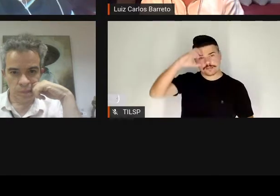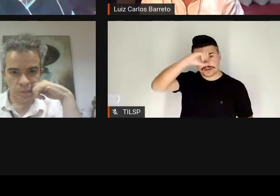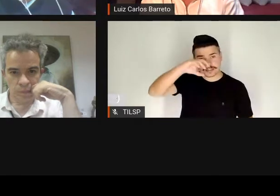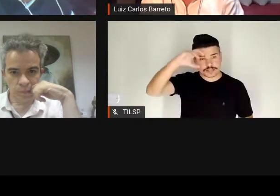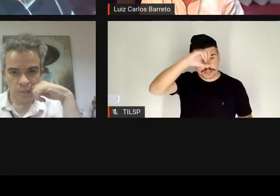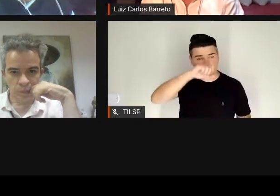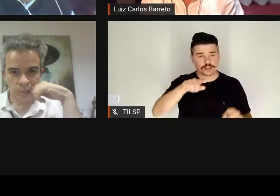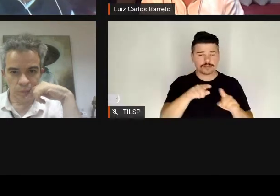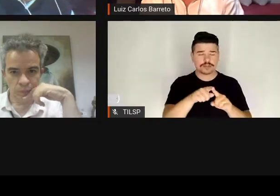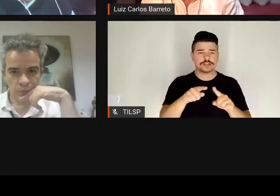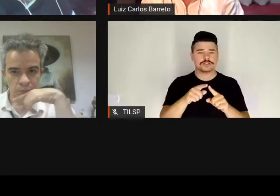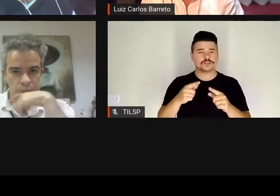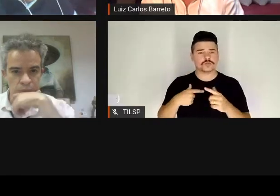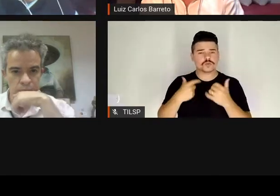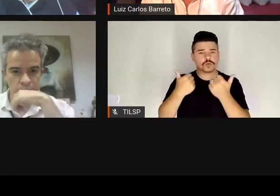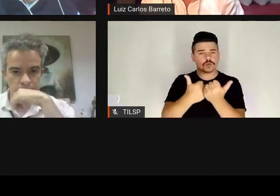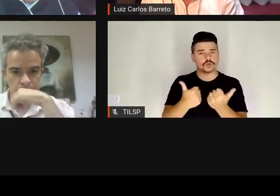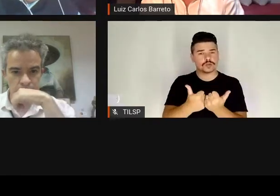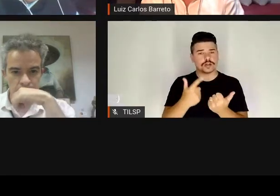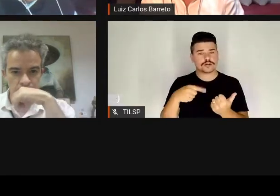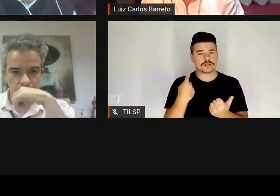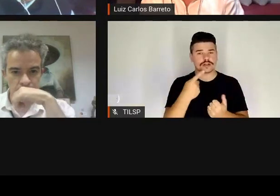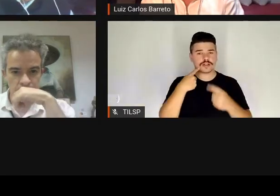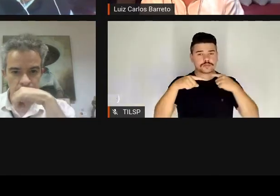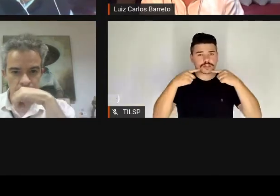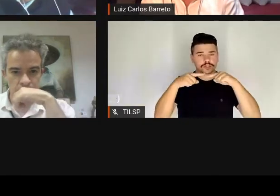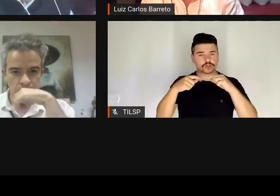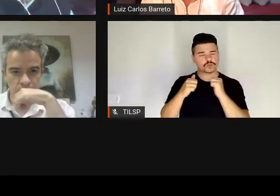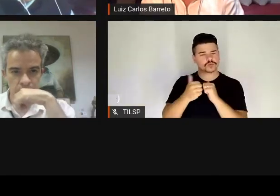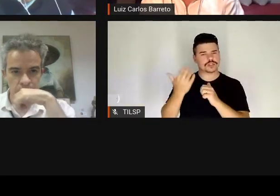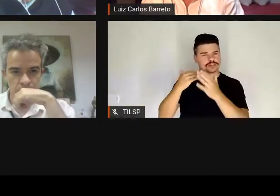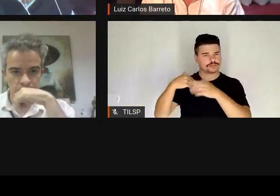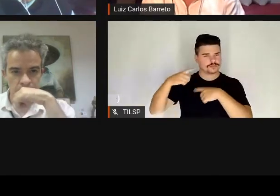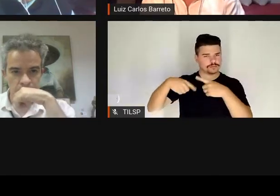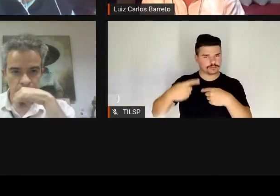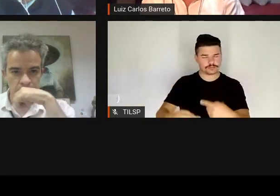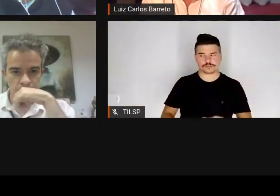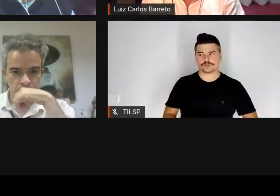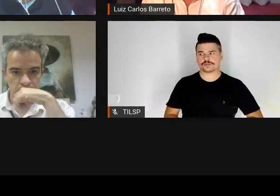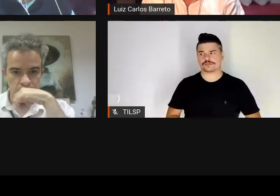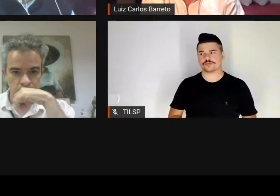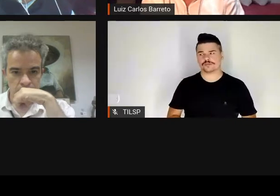seu curso por correspondência no Cruzeiro, ainda lá na Bahia.